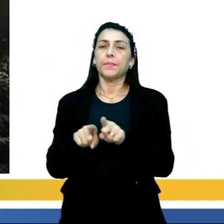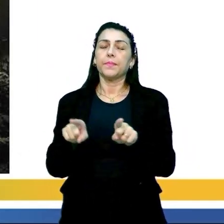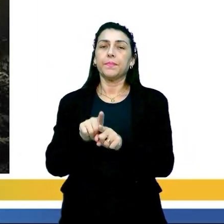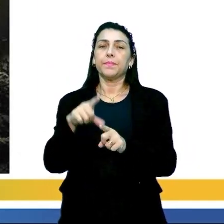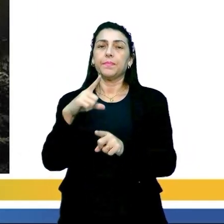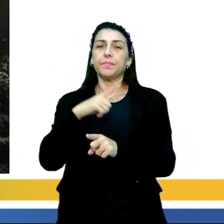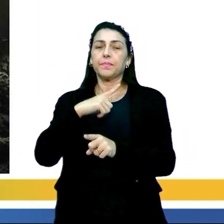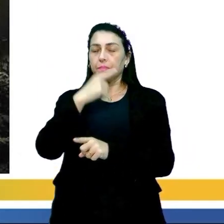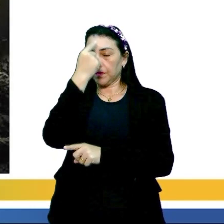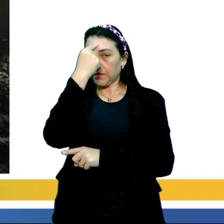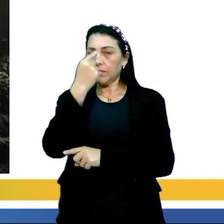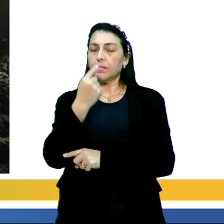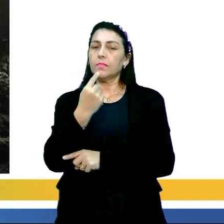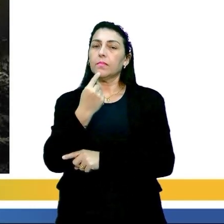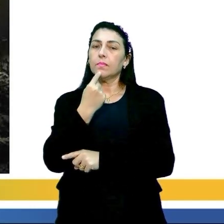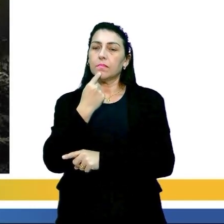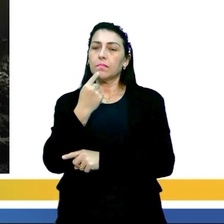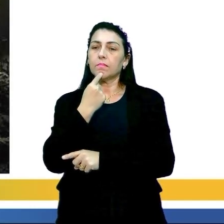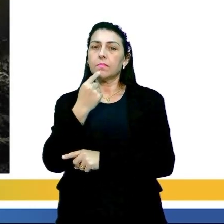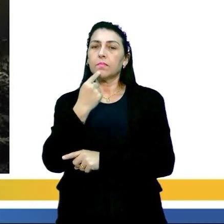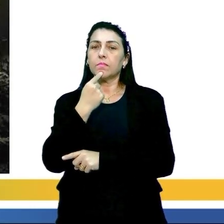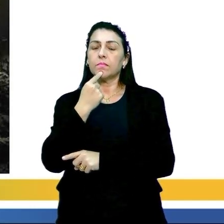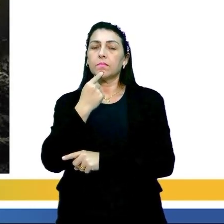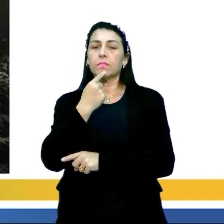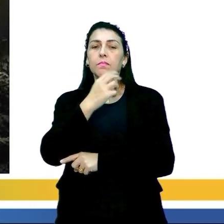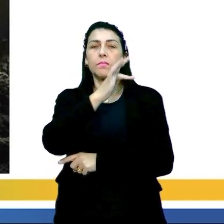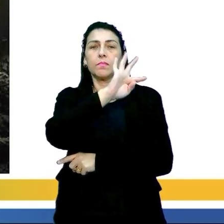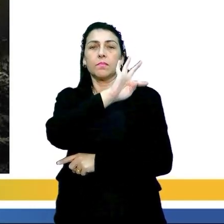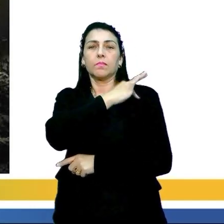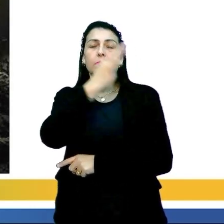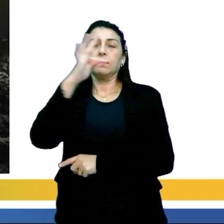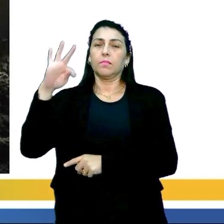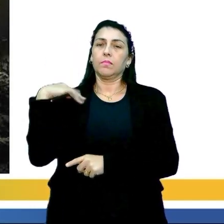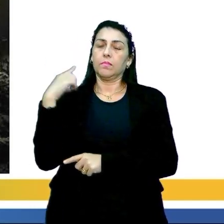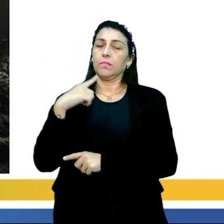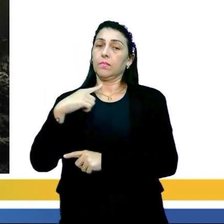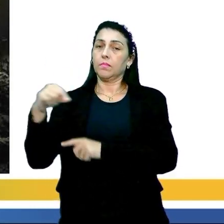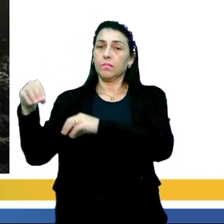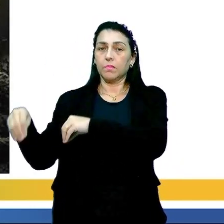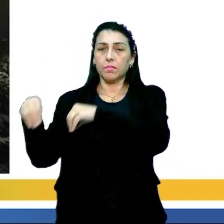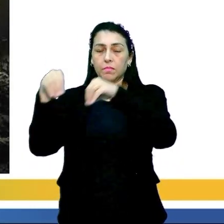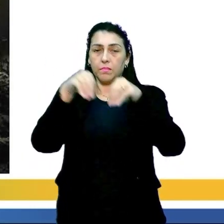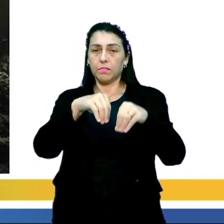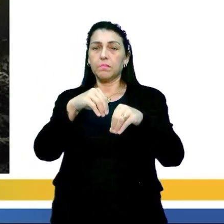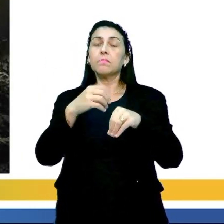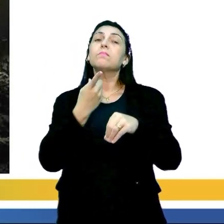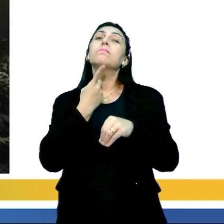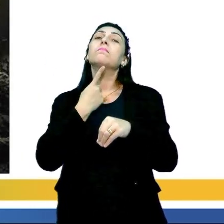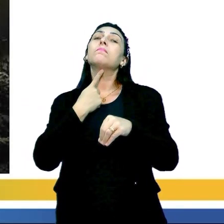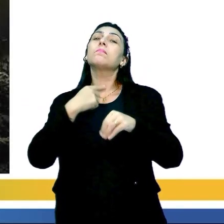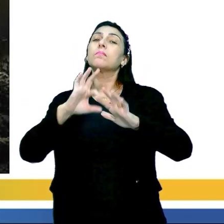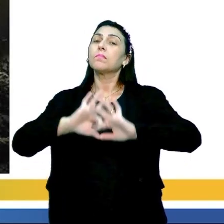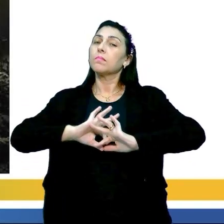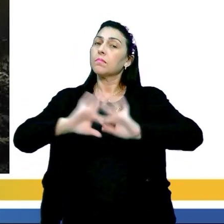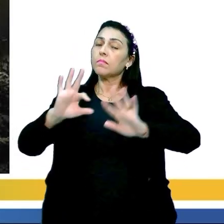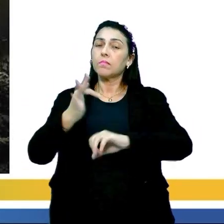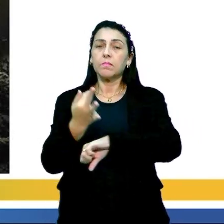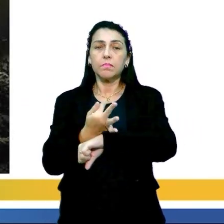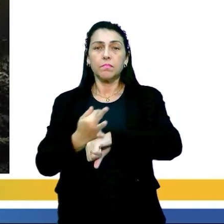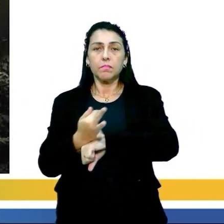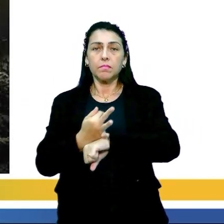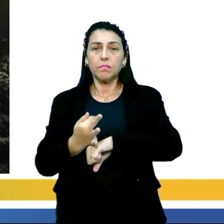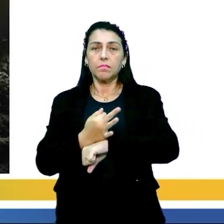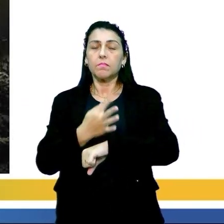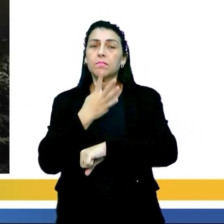nós temos a imagem estereotipada do turista, né? Que sai, que se desloca, seja de férias ou seja